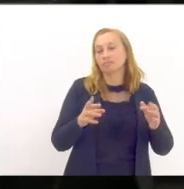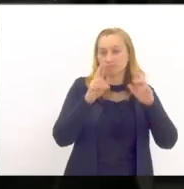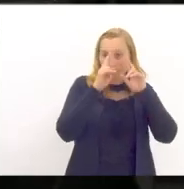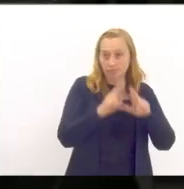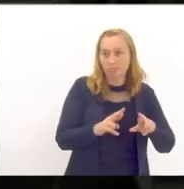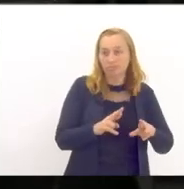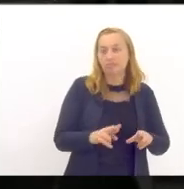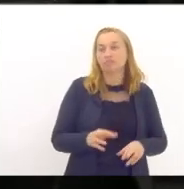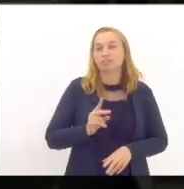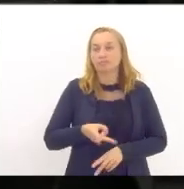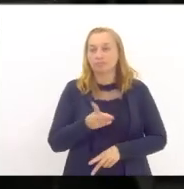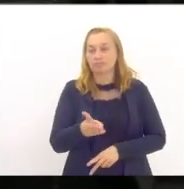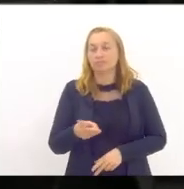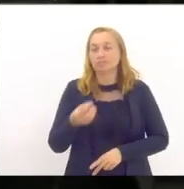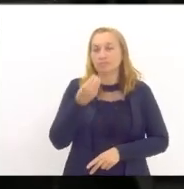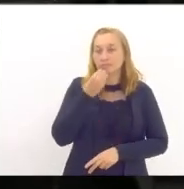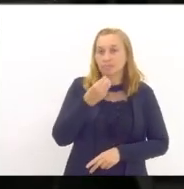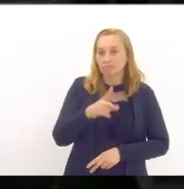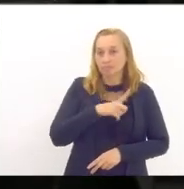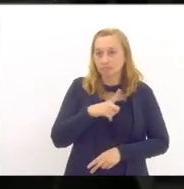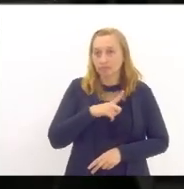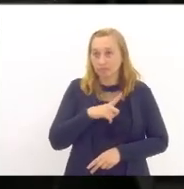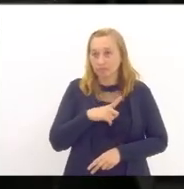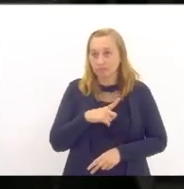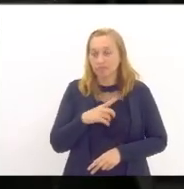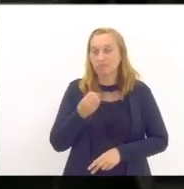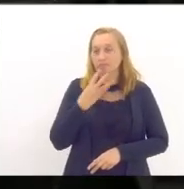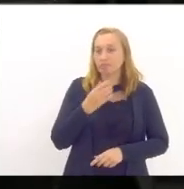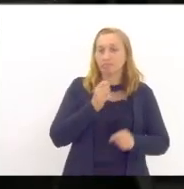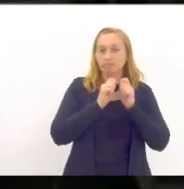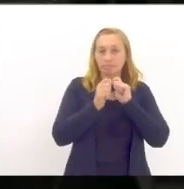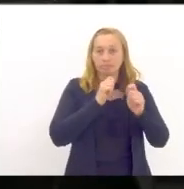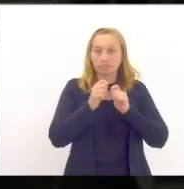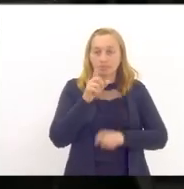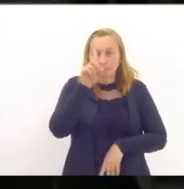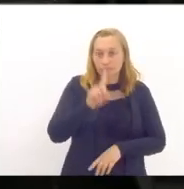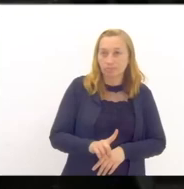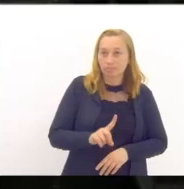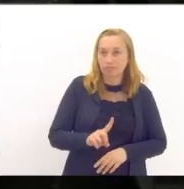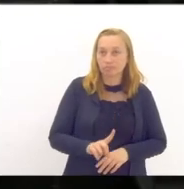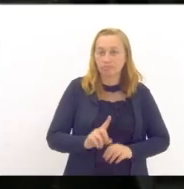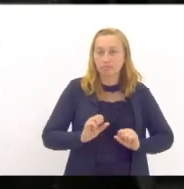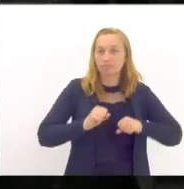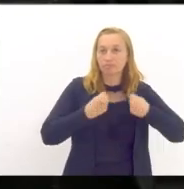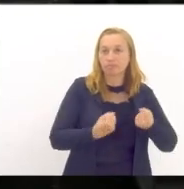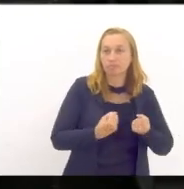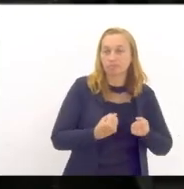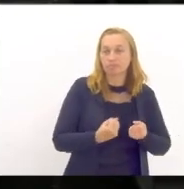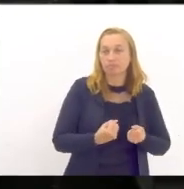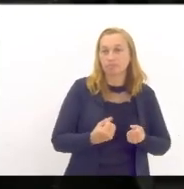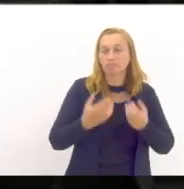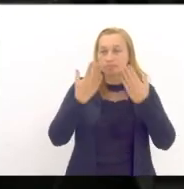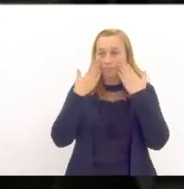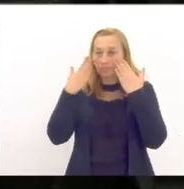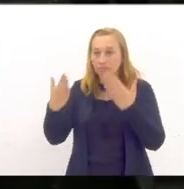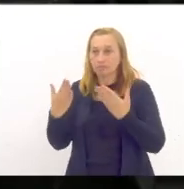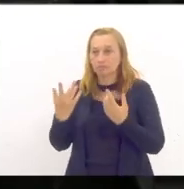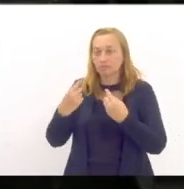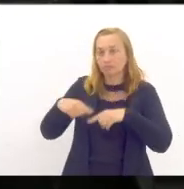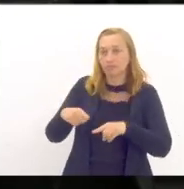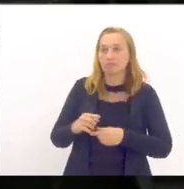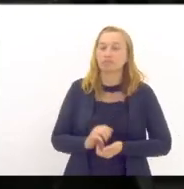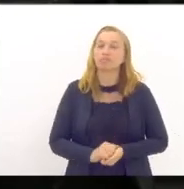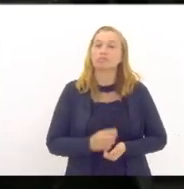Desta forma, sempre oportunizei, como reza a cartilha do bom jornalismo, o direito à defesa do outro lado e à apresentação do